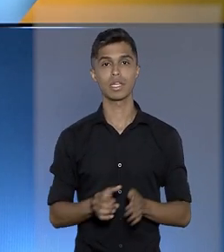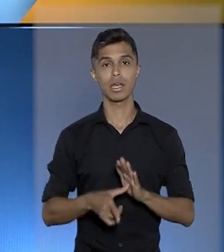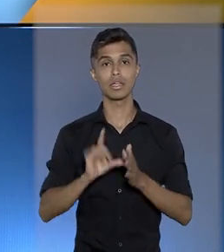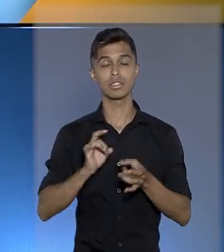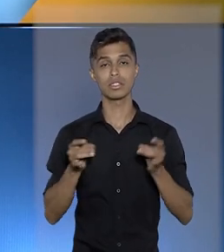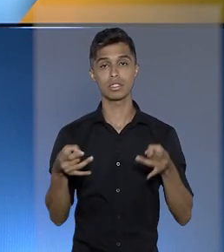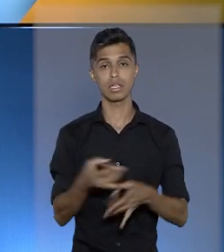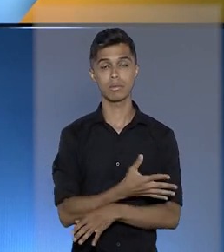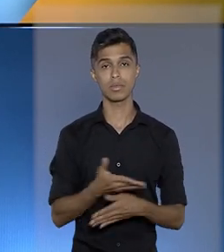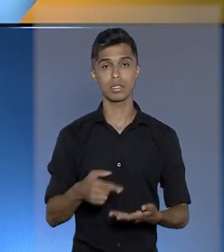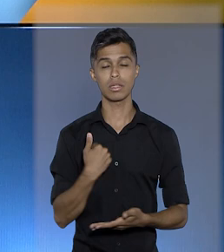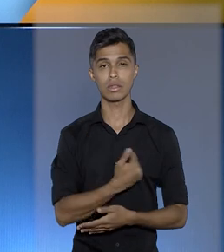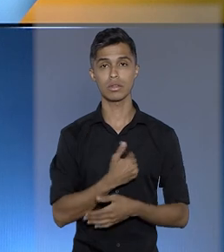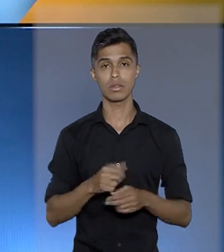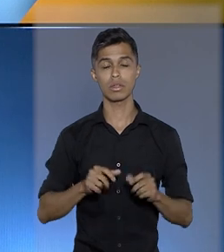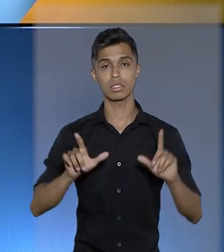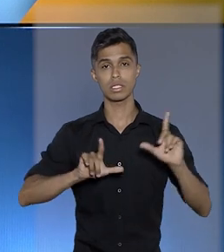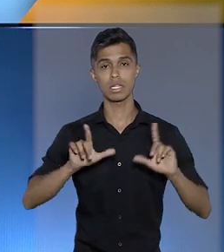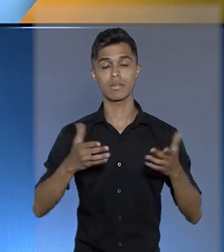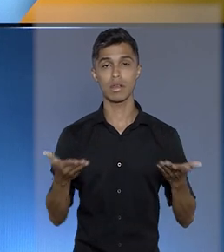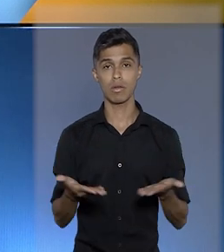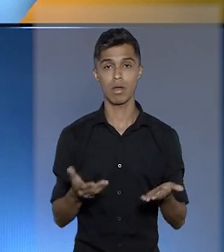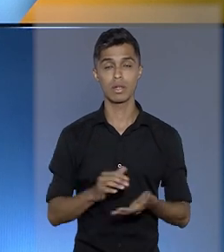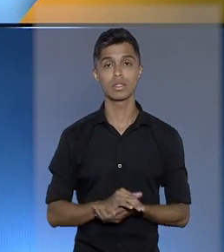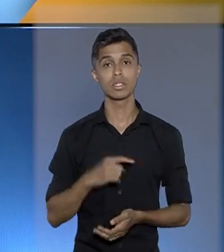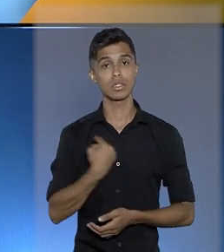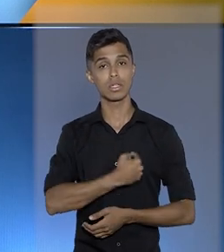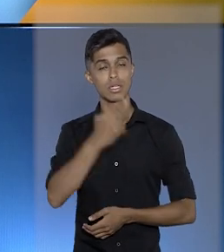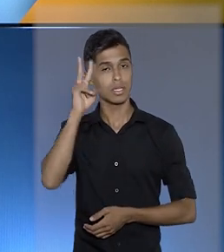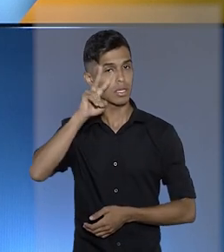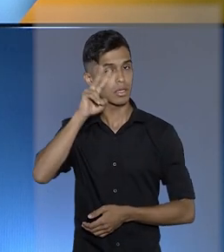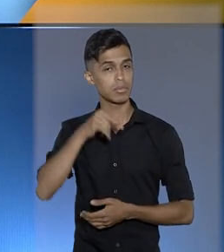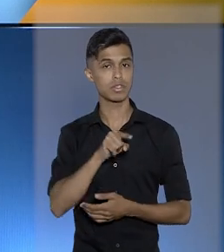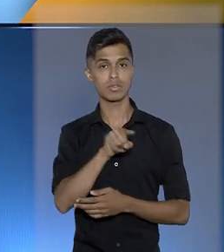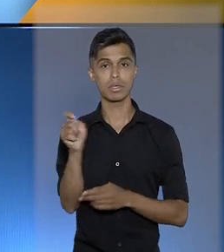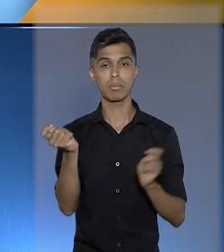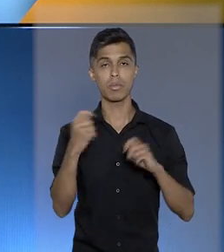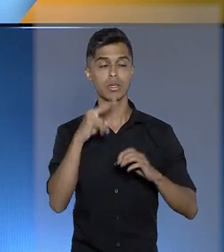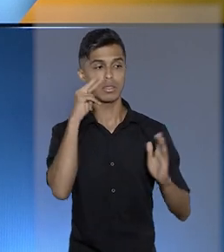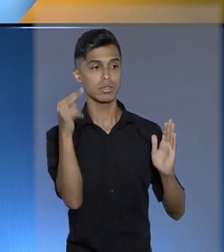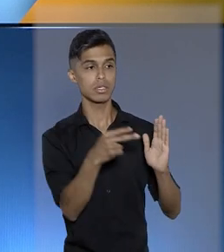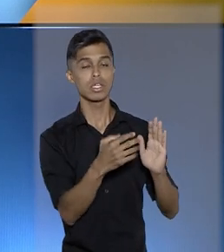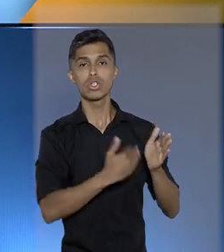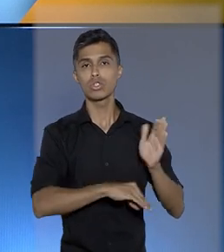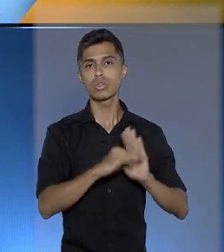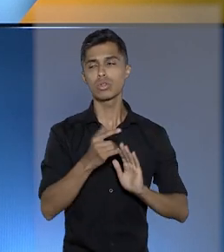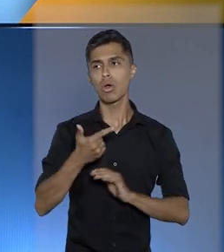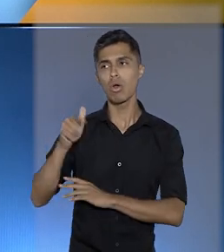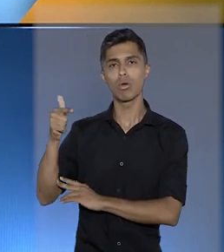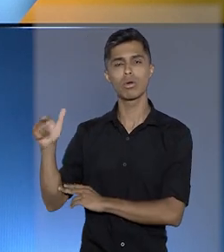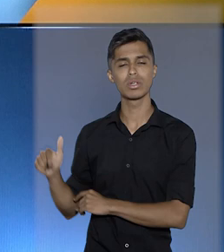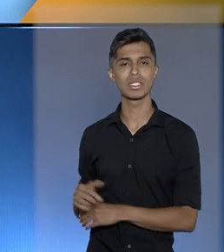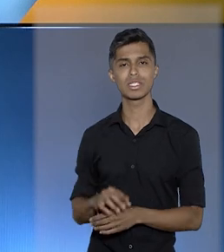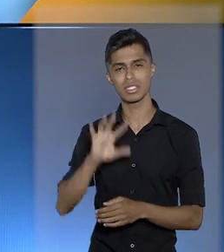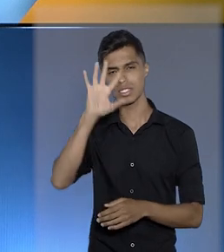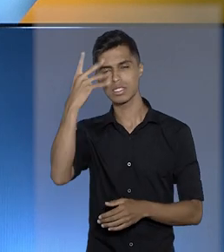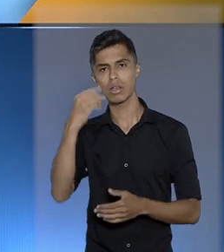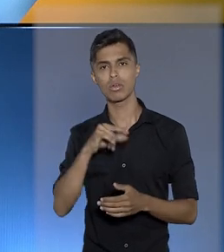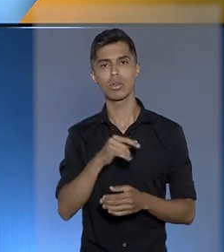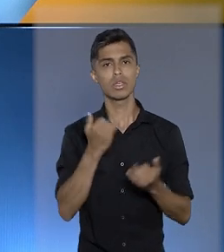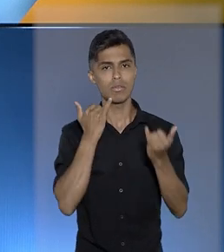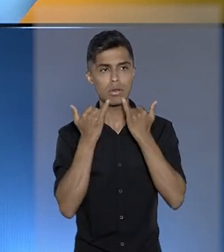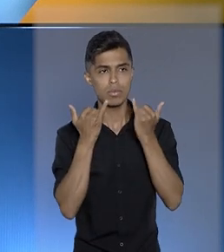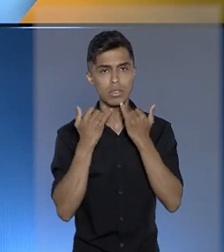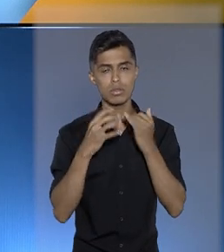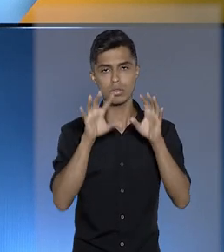de encerrar esta edição do STJ notícias a gente lembra que você pode acompanhar outras decisões e informações do